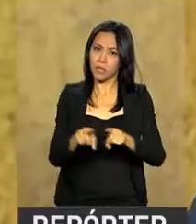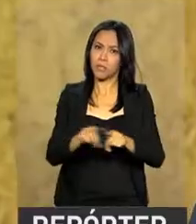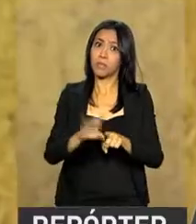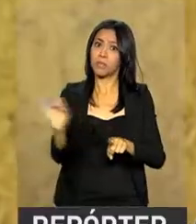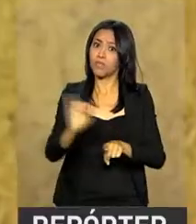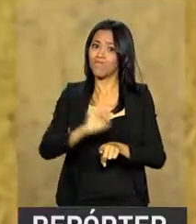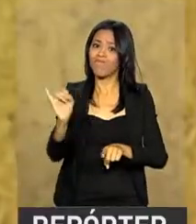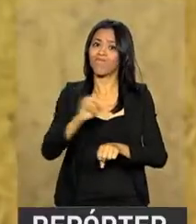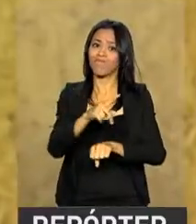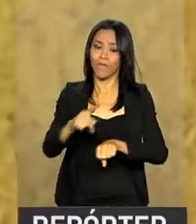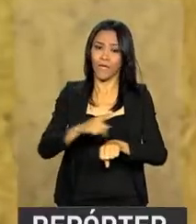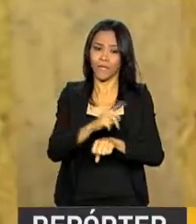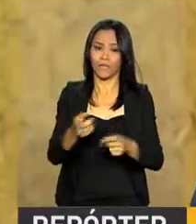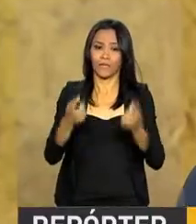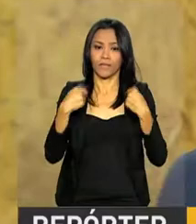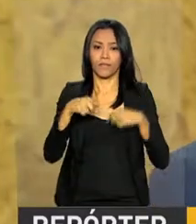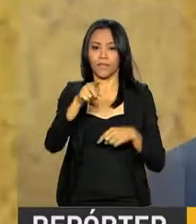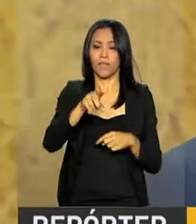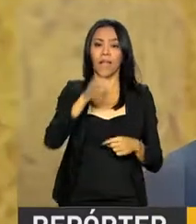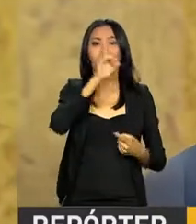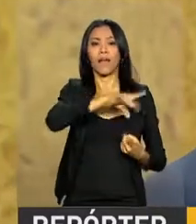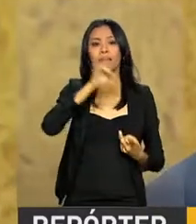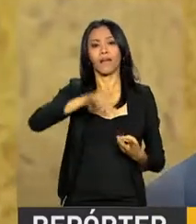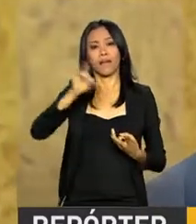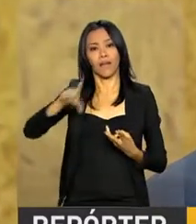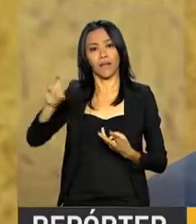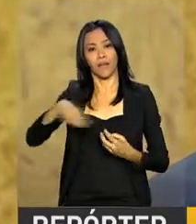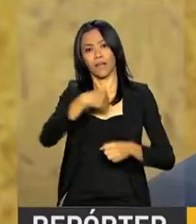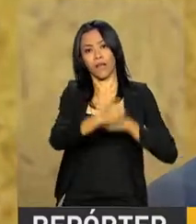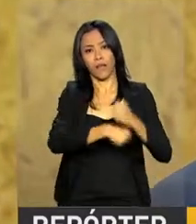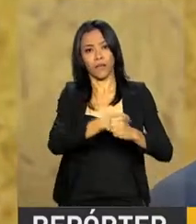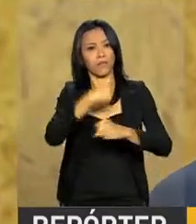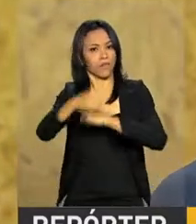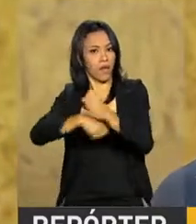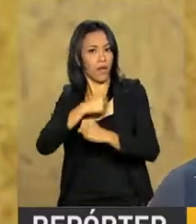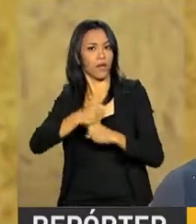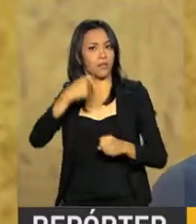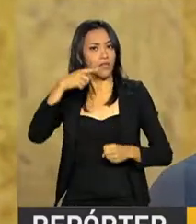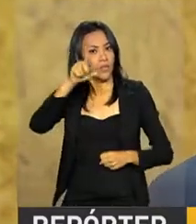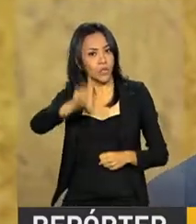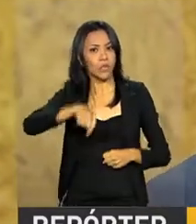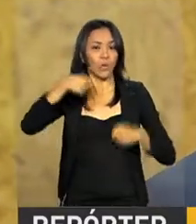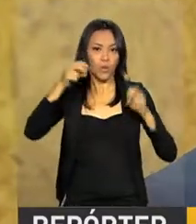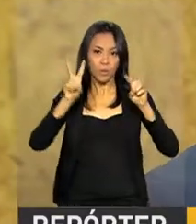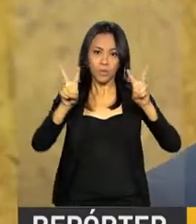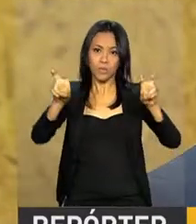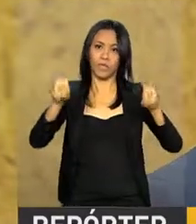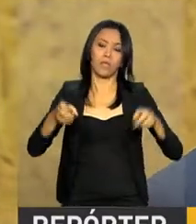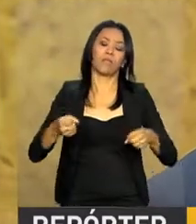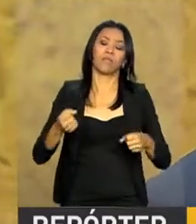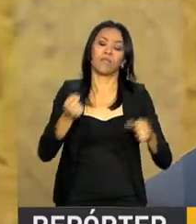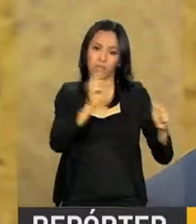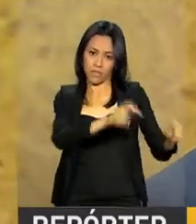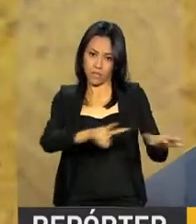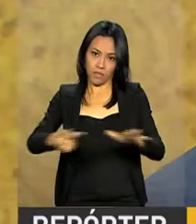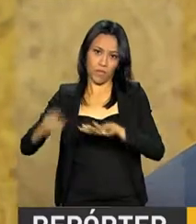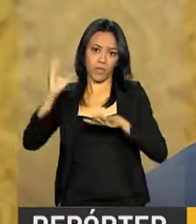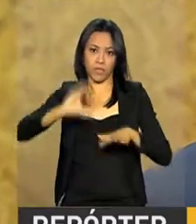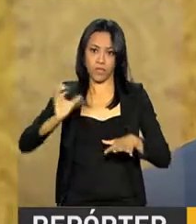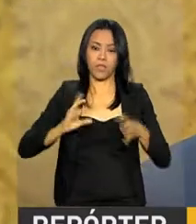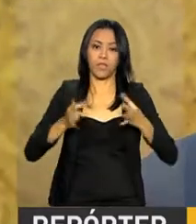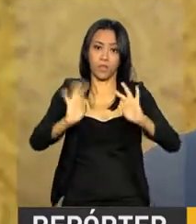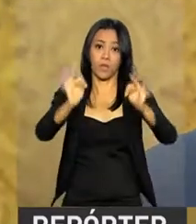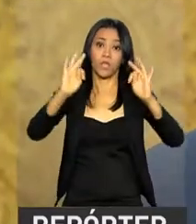A cada ano nós temos um tema definido para a Semana de Ciência e Tecnologia. A ideia desse ano